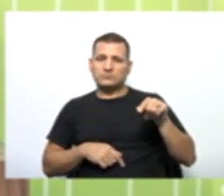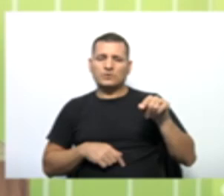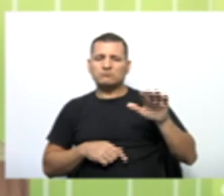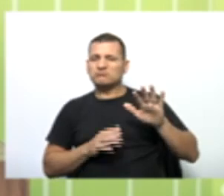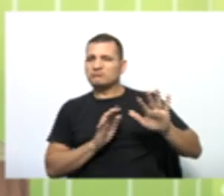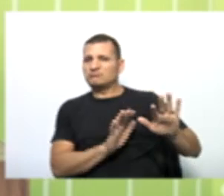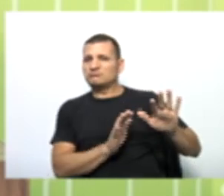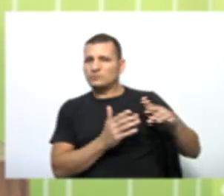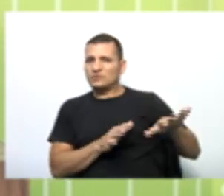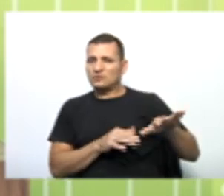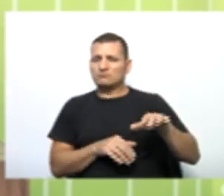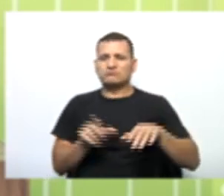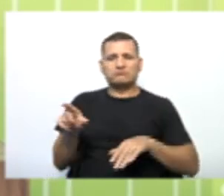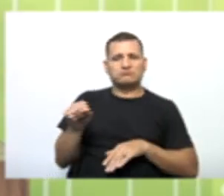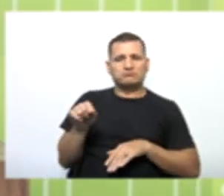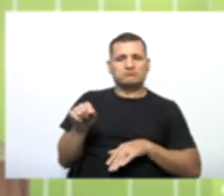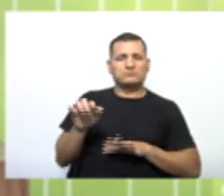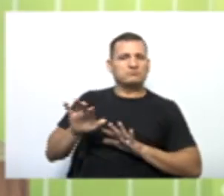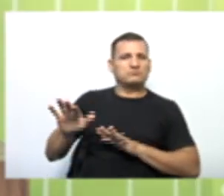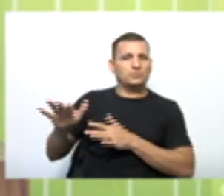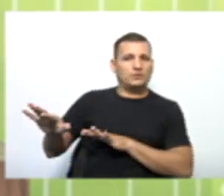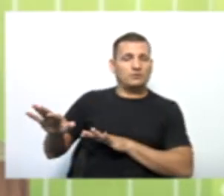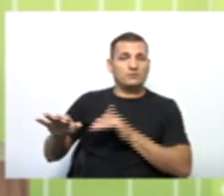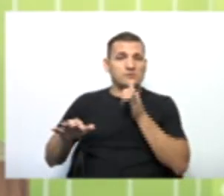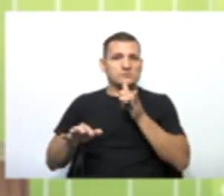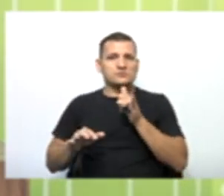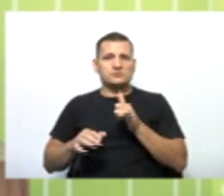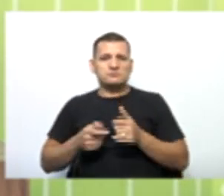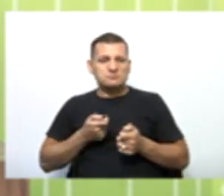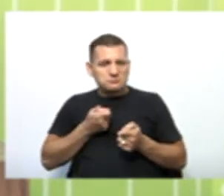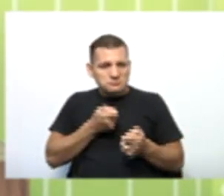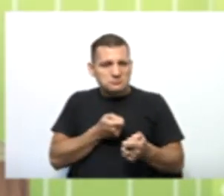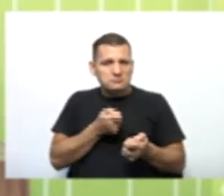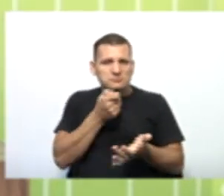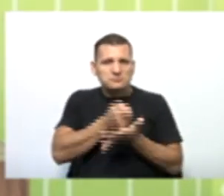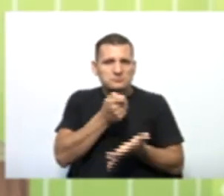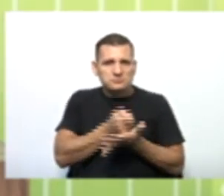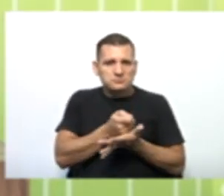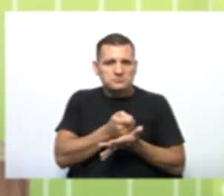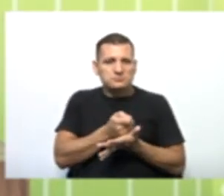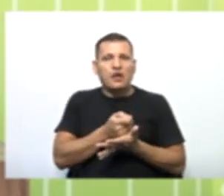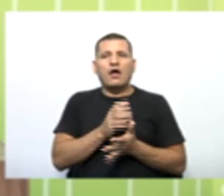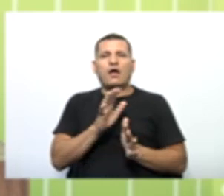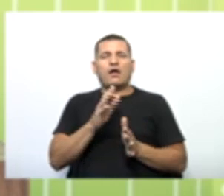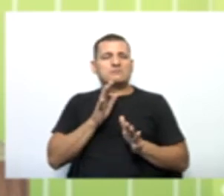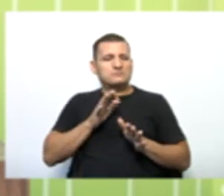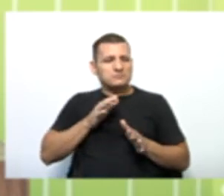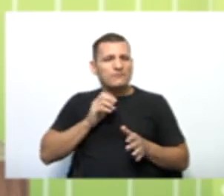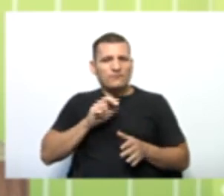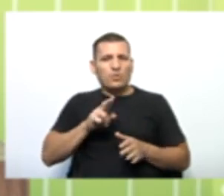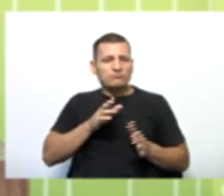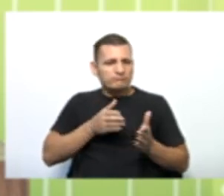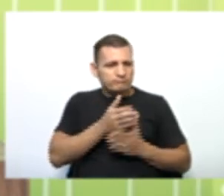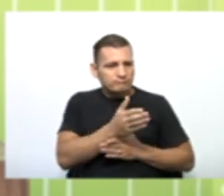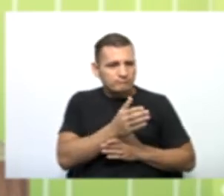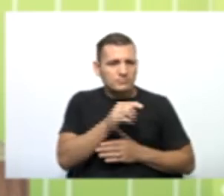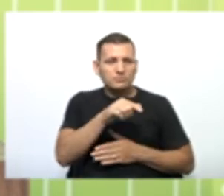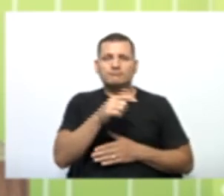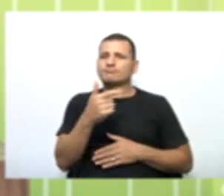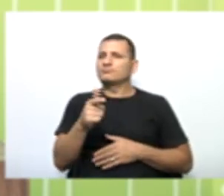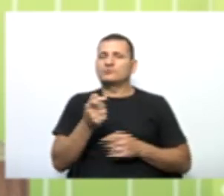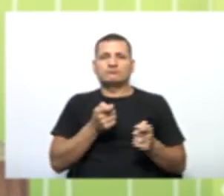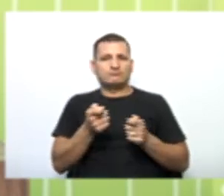que ele é obrigado, que ele é coagido, ou que a situação faz com que seja daquela forma, está fora do controle